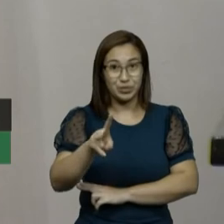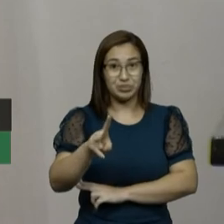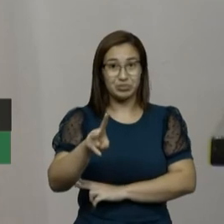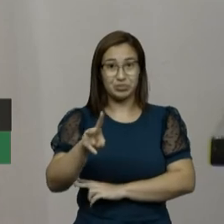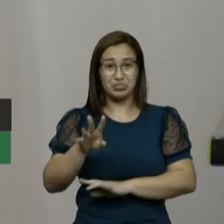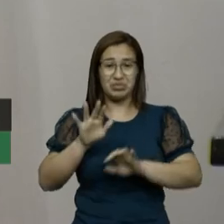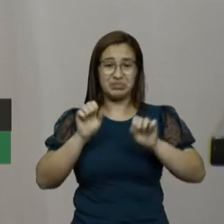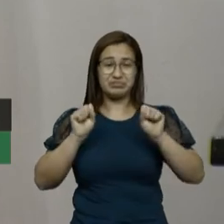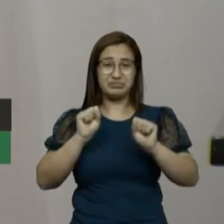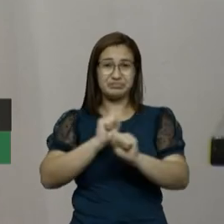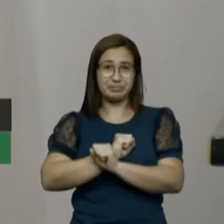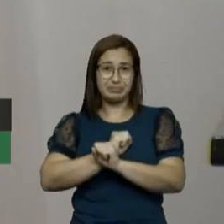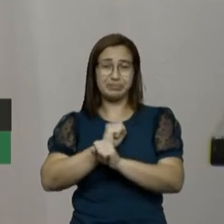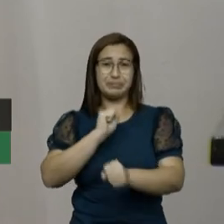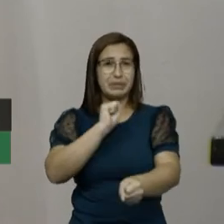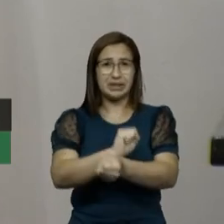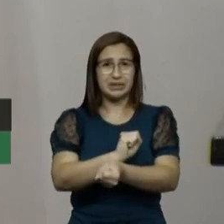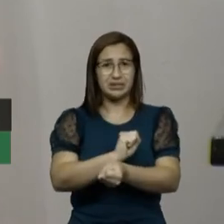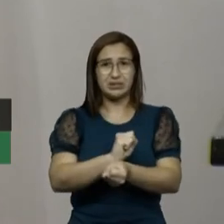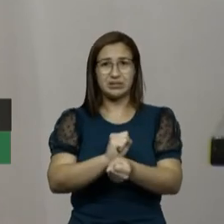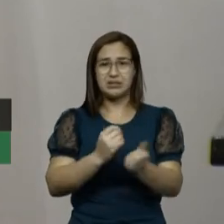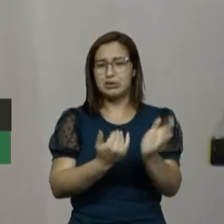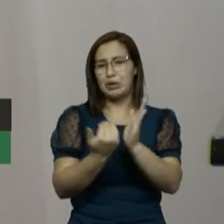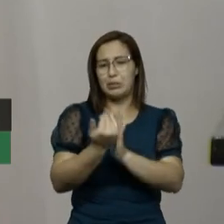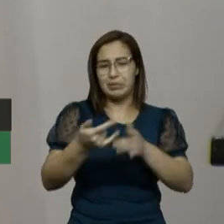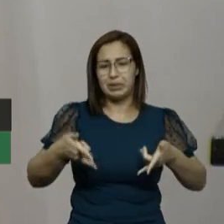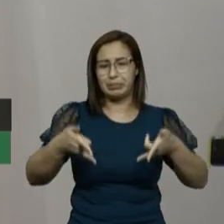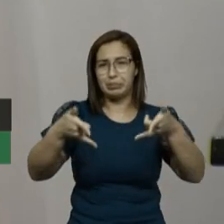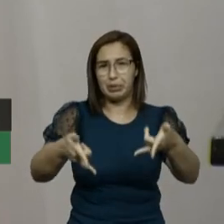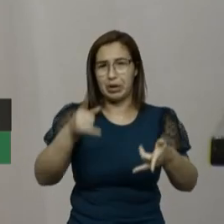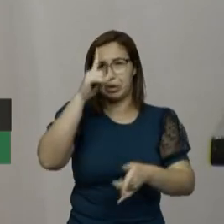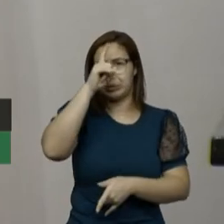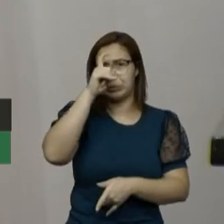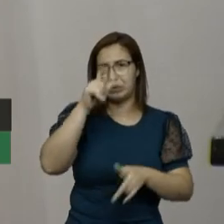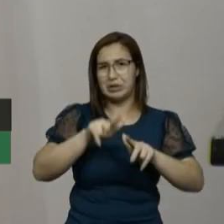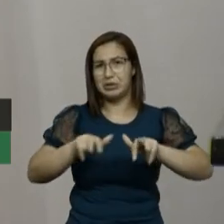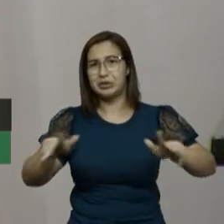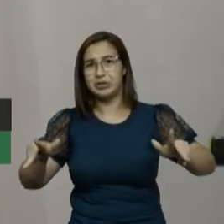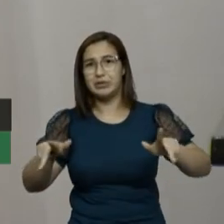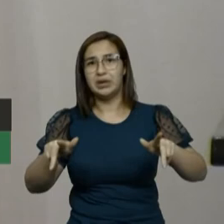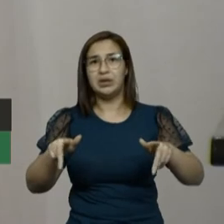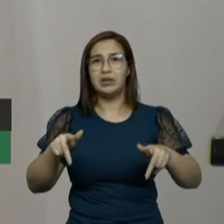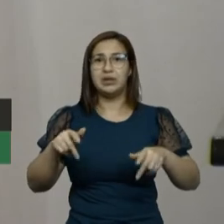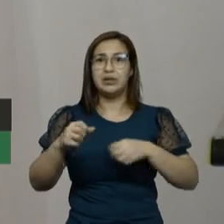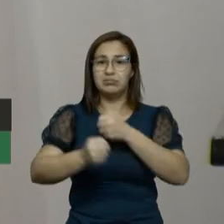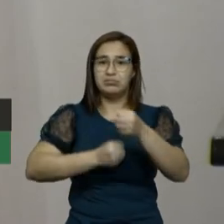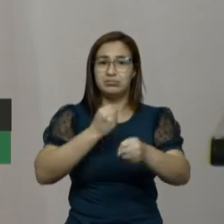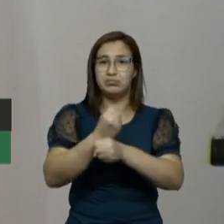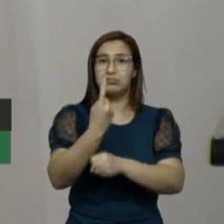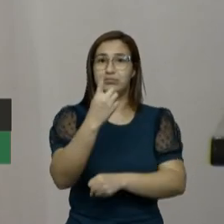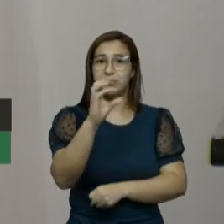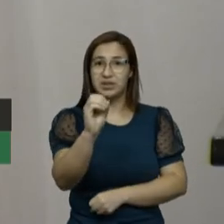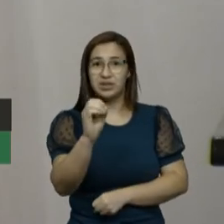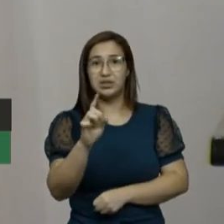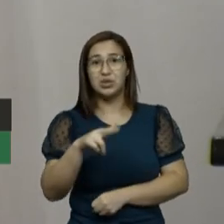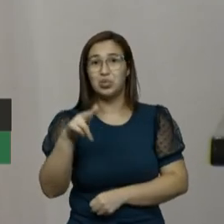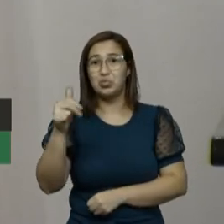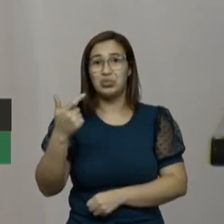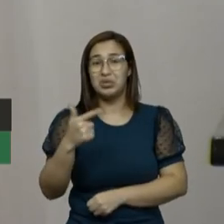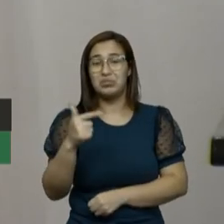não adianta aumentarmos leitos de hospital, de UTI, leito disso, leito daquilo, que daqui a 10 anos não teremos leitos suficientes.